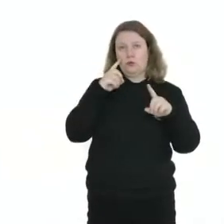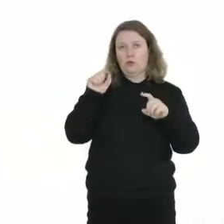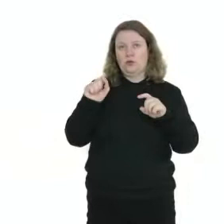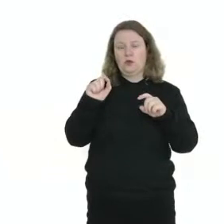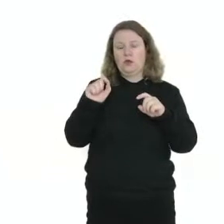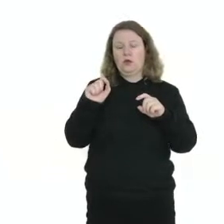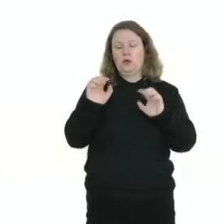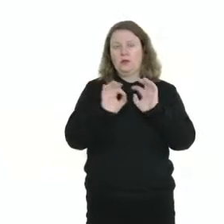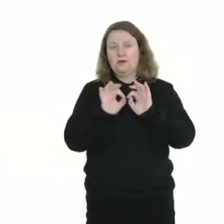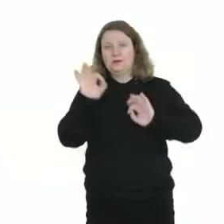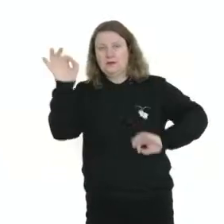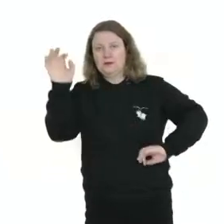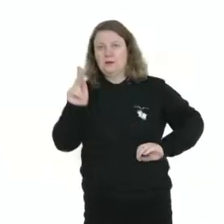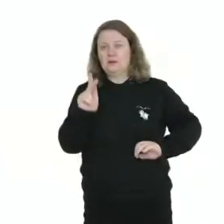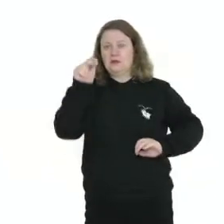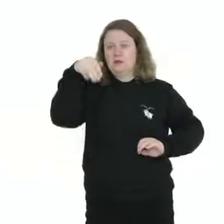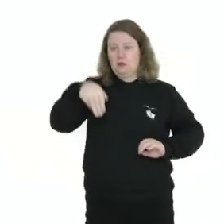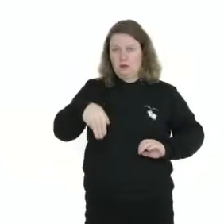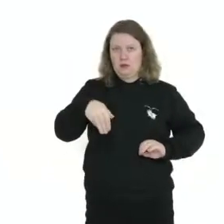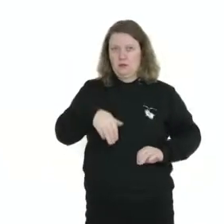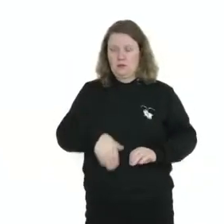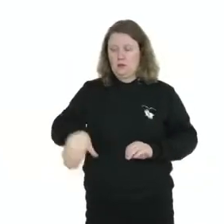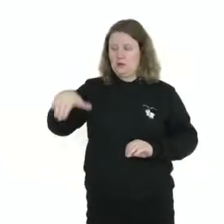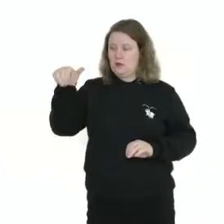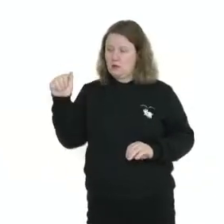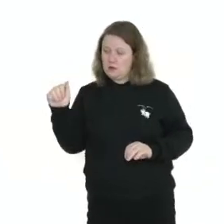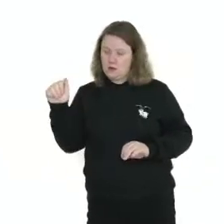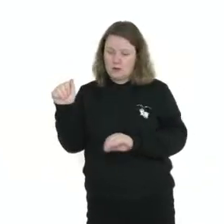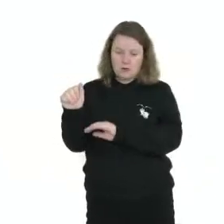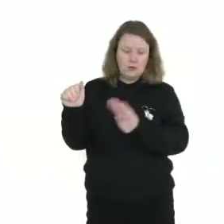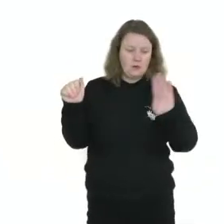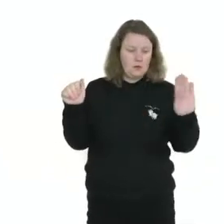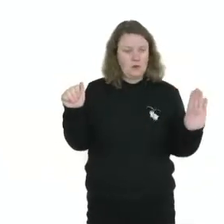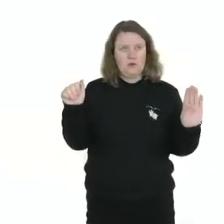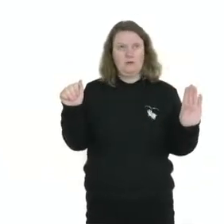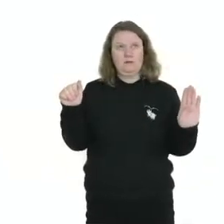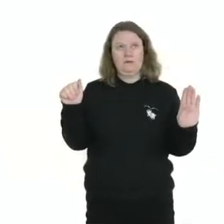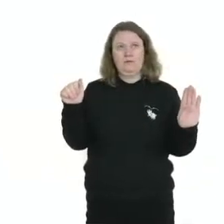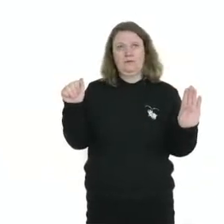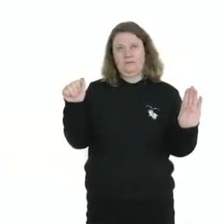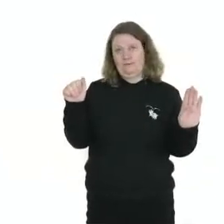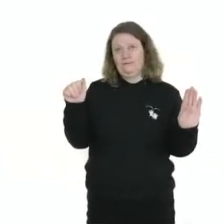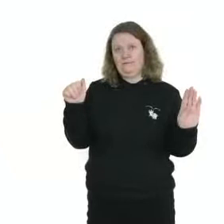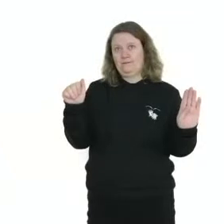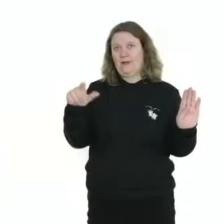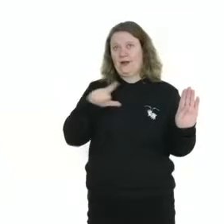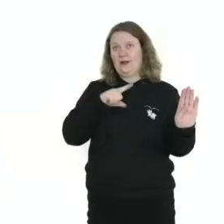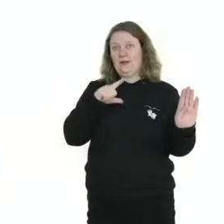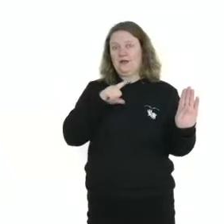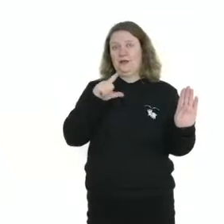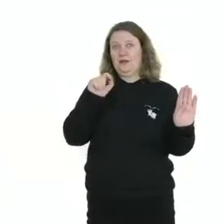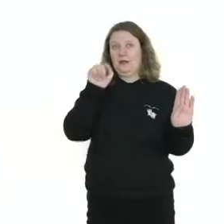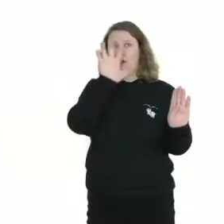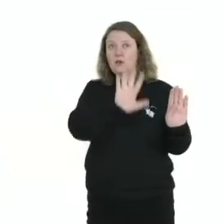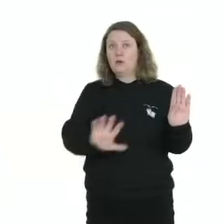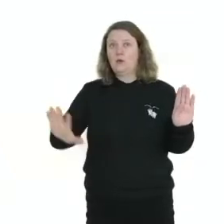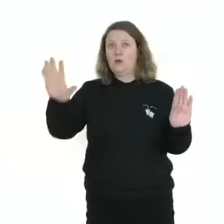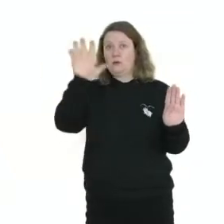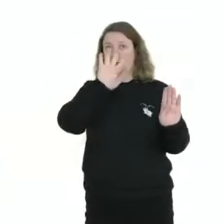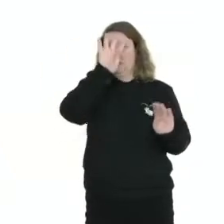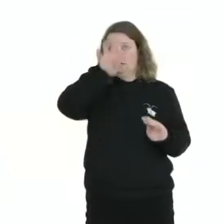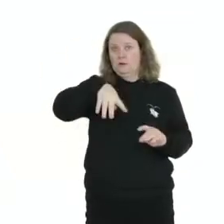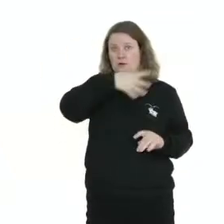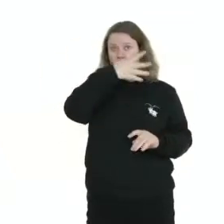em quilômetros entre a cidade A e a cidade B? Então, se você olhar no meu desenho, ele está inserido num plano cartesiano. Então, eu tenho